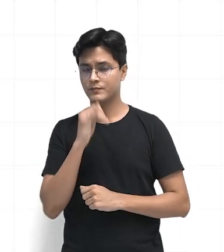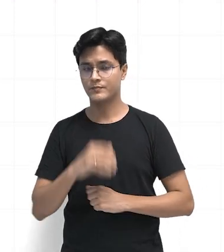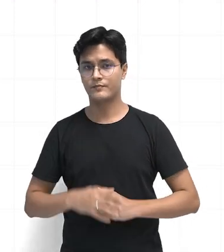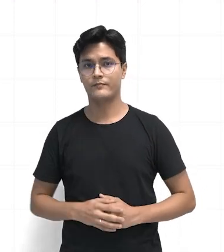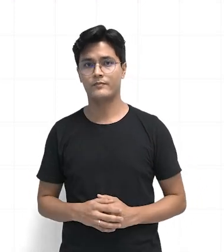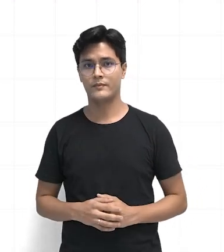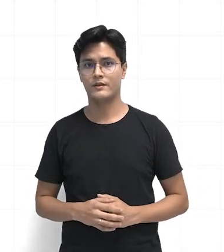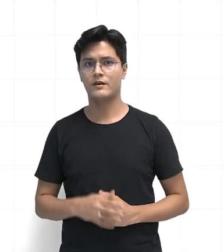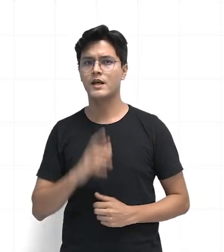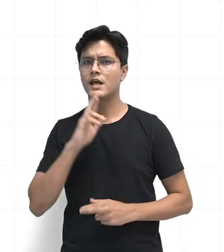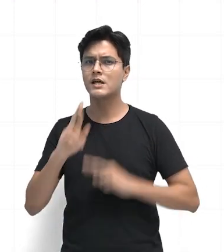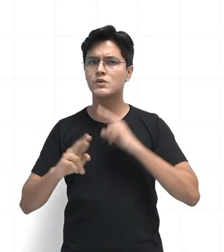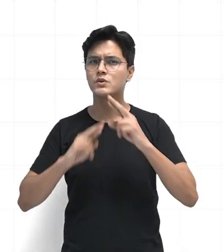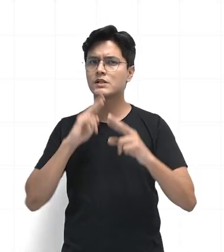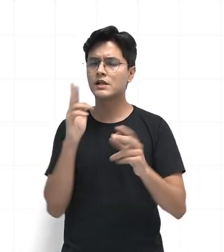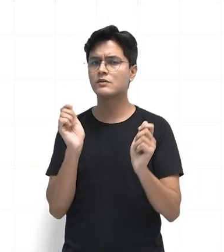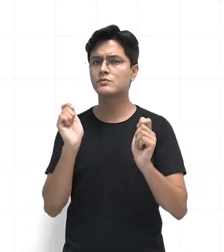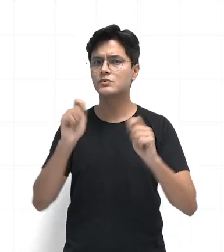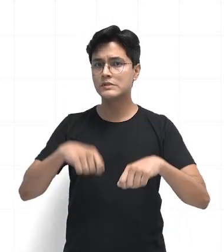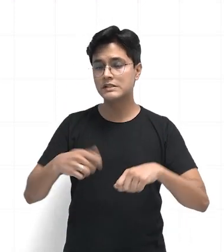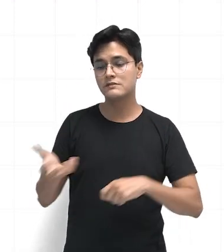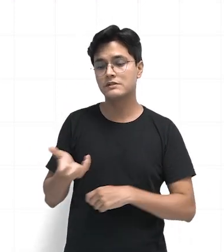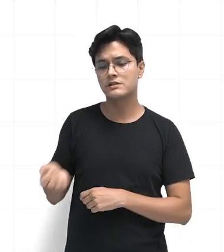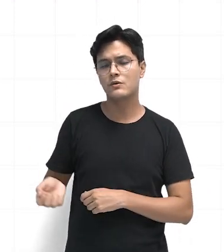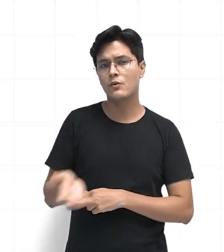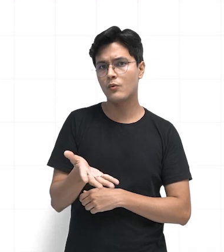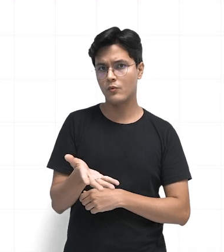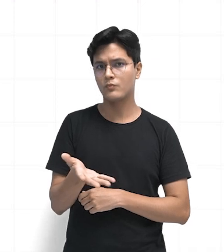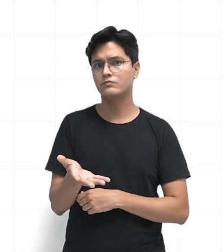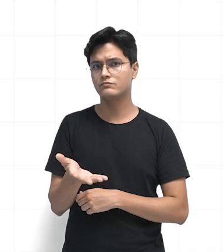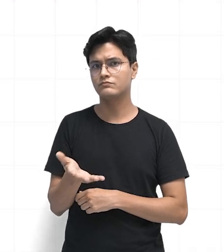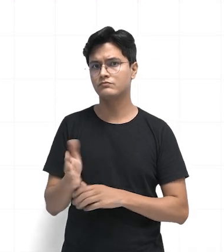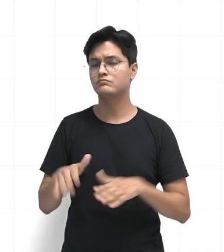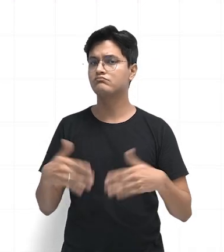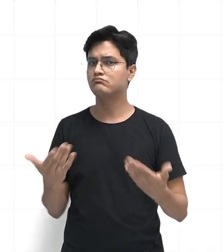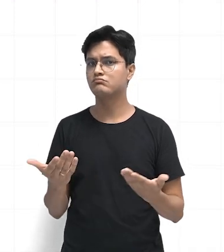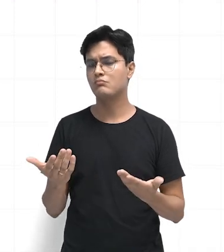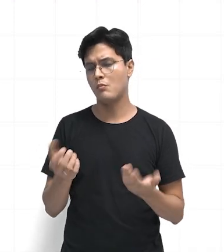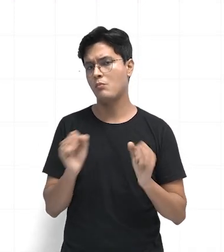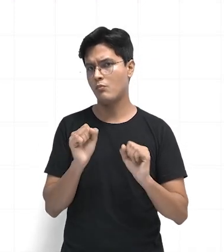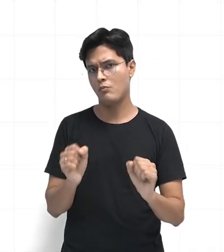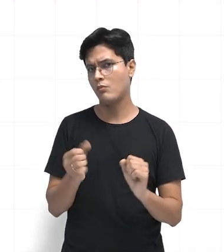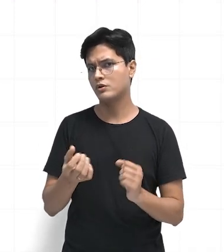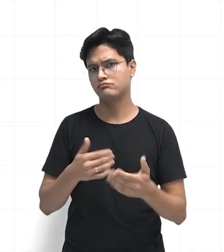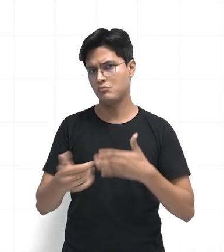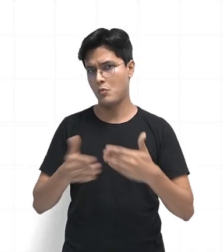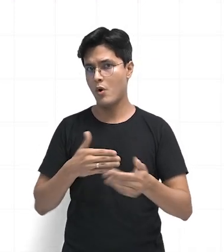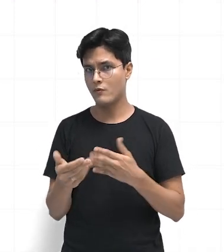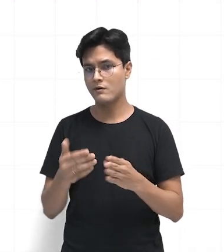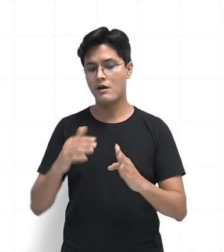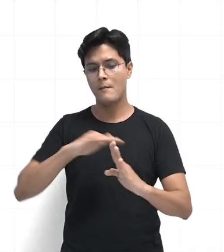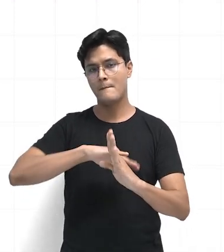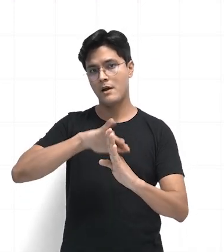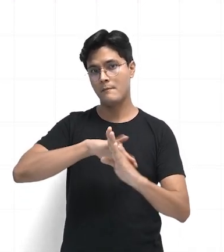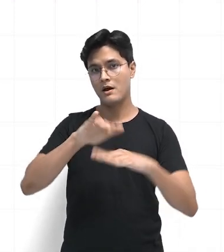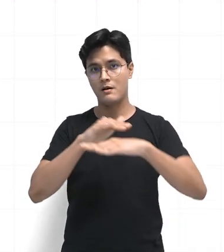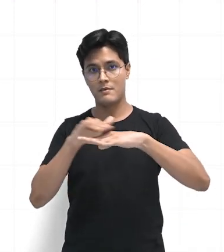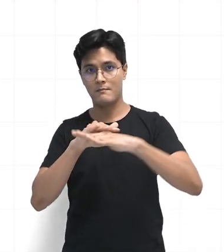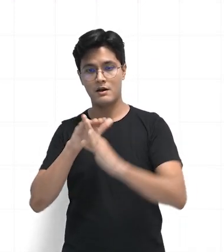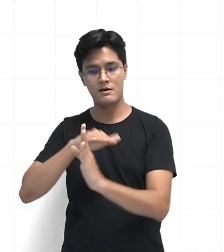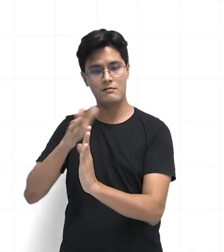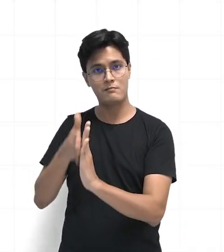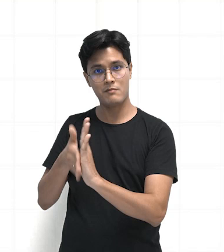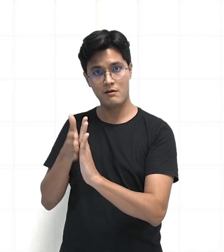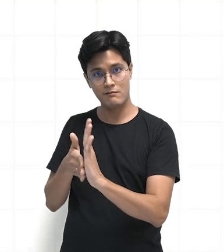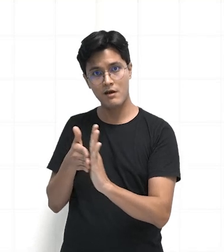resultados possíveis no lançamento de um dado, qualquer um dos 6. Eu tenho ali todos eles que vai de 1 até